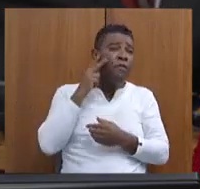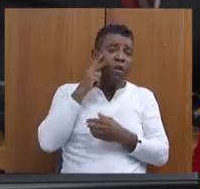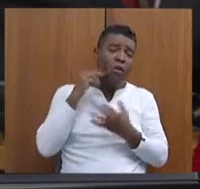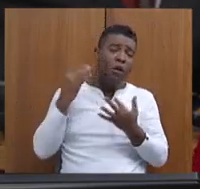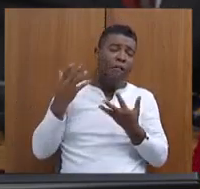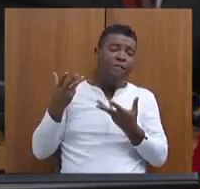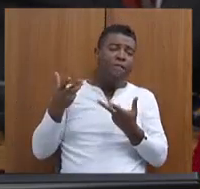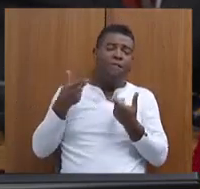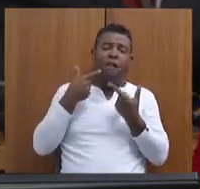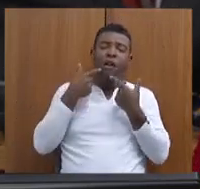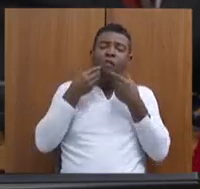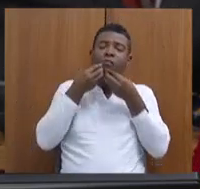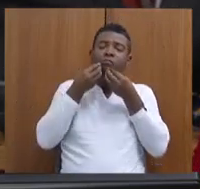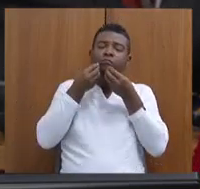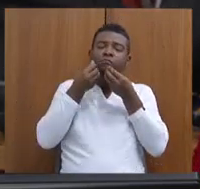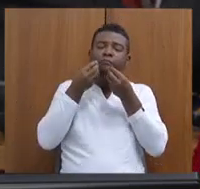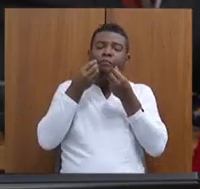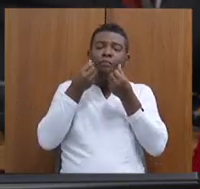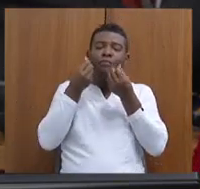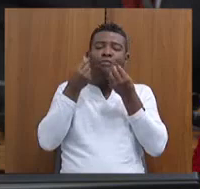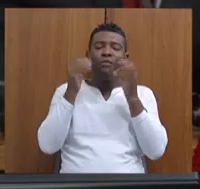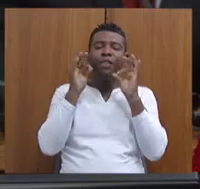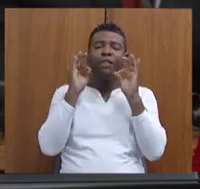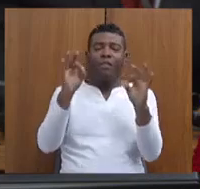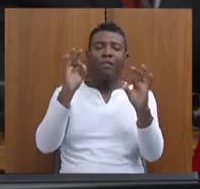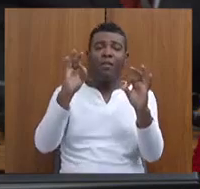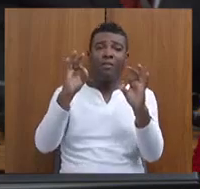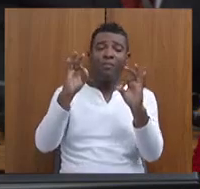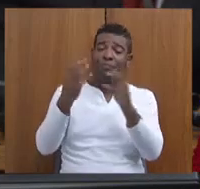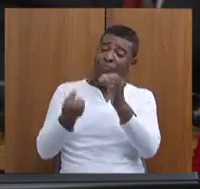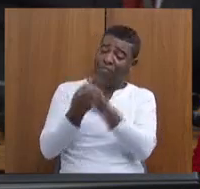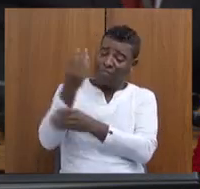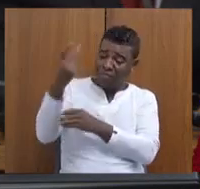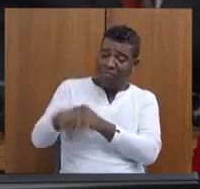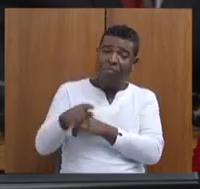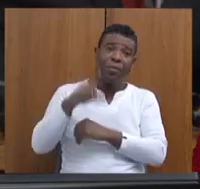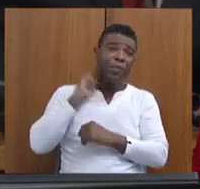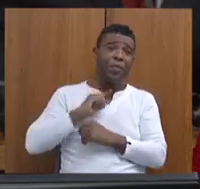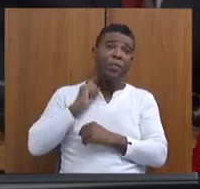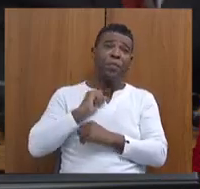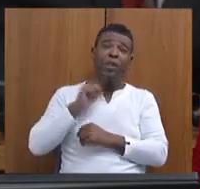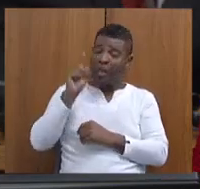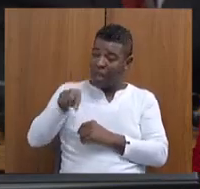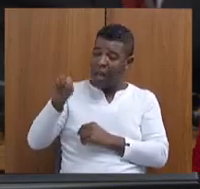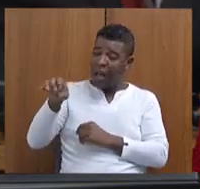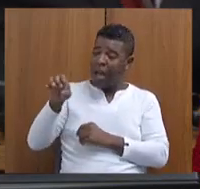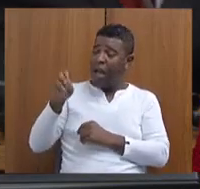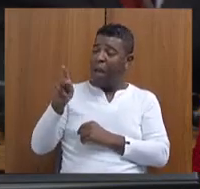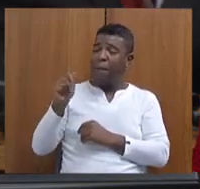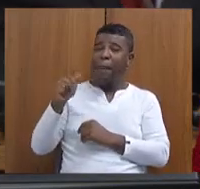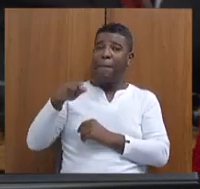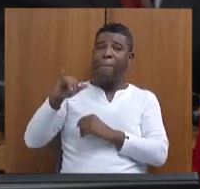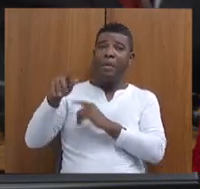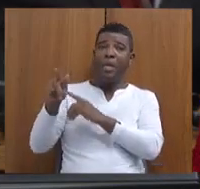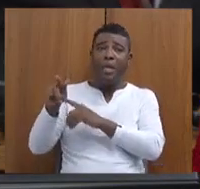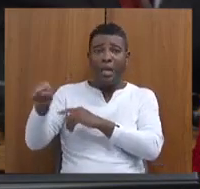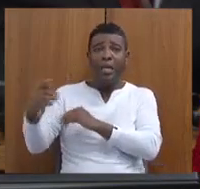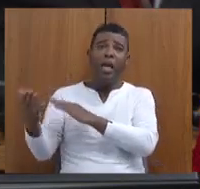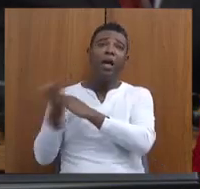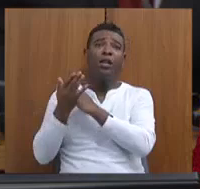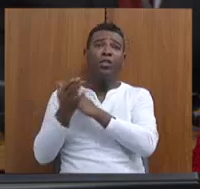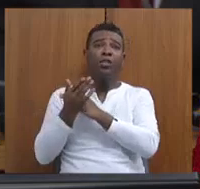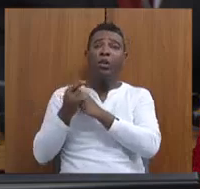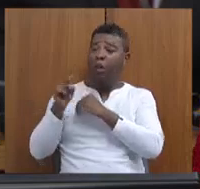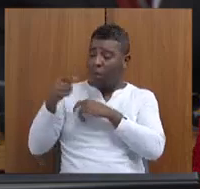qualidade produzida em Minas Gerais que foram frutos de um trabalho da família então nós temos que fortalecer a nossa família